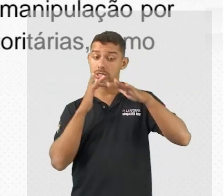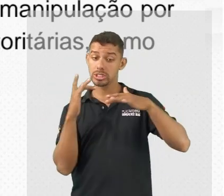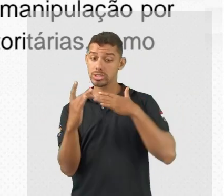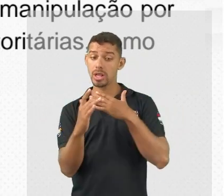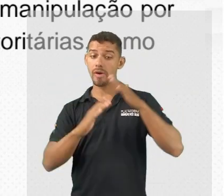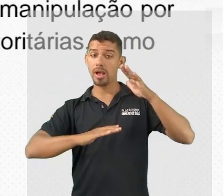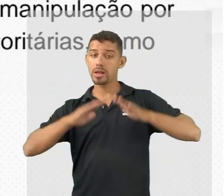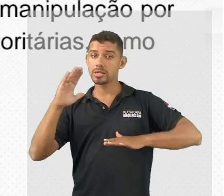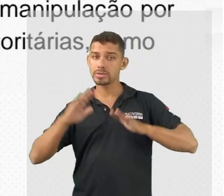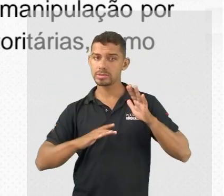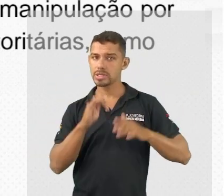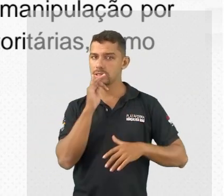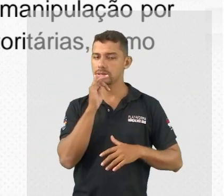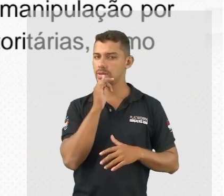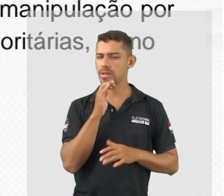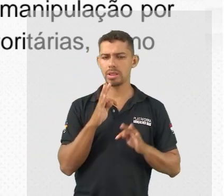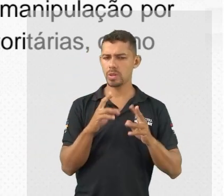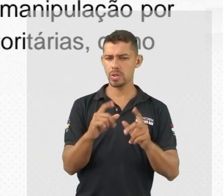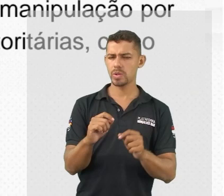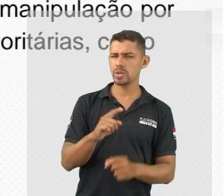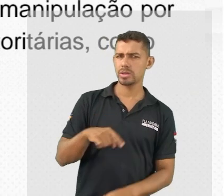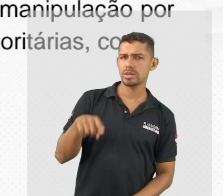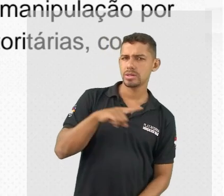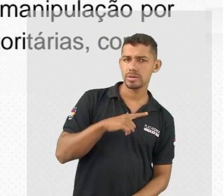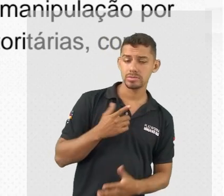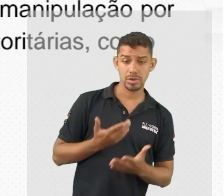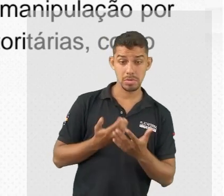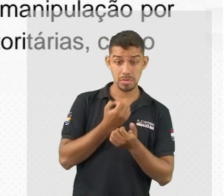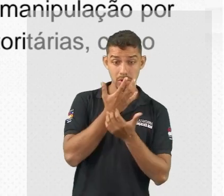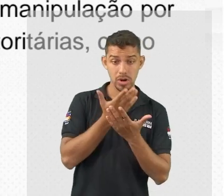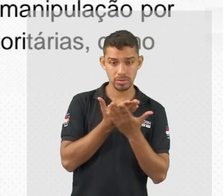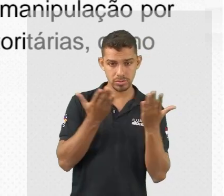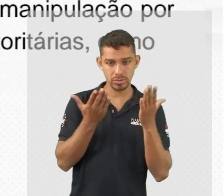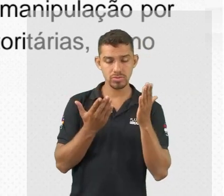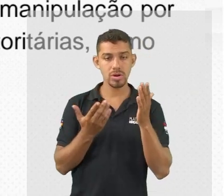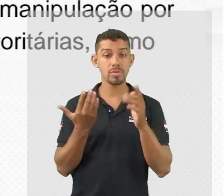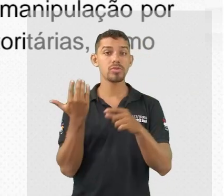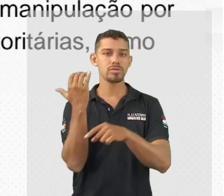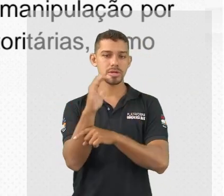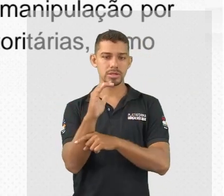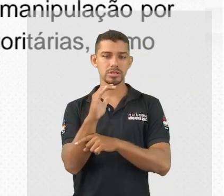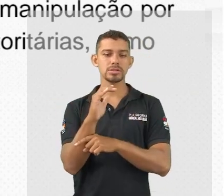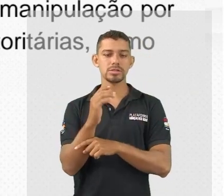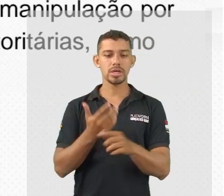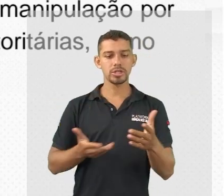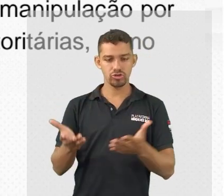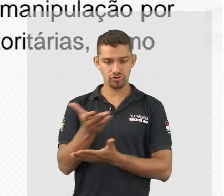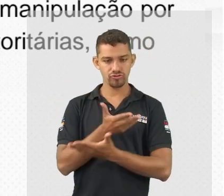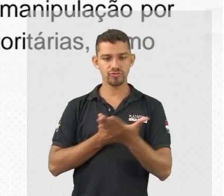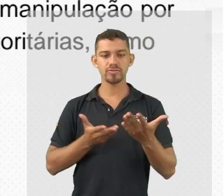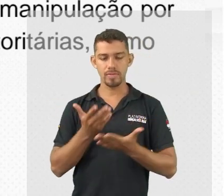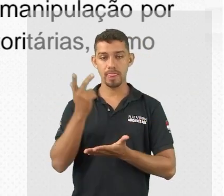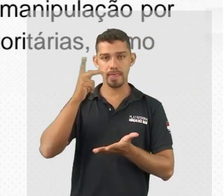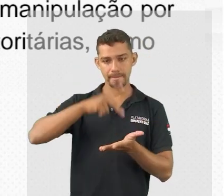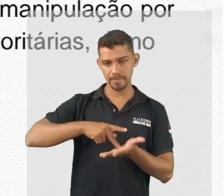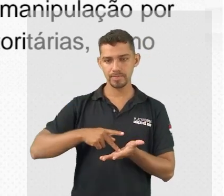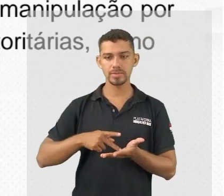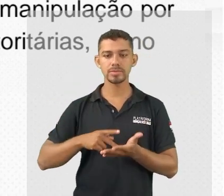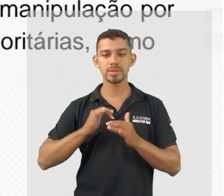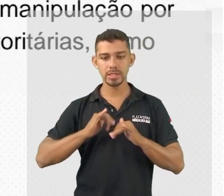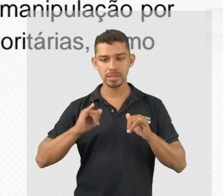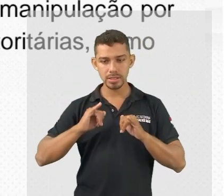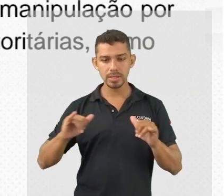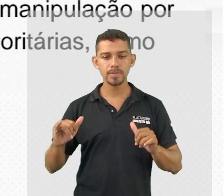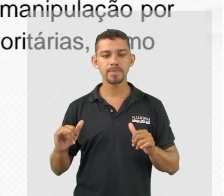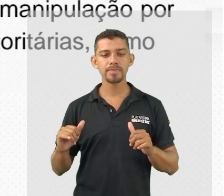Às vezes, nem todo mundo que está ali promovendo uma publicação, de fato, está envolvido verdadeiramente com aquilo que está dizendo.